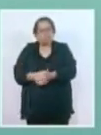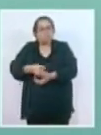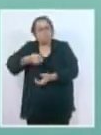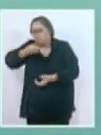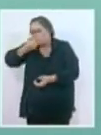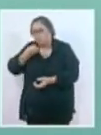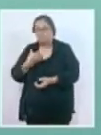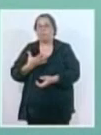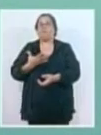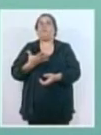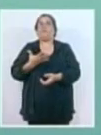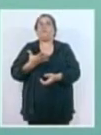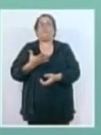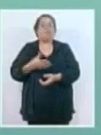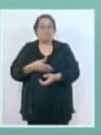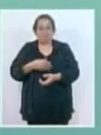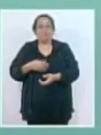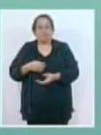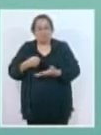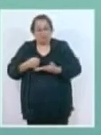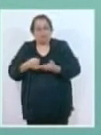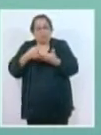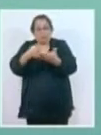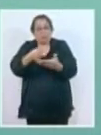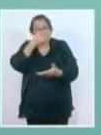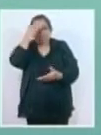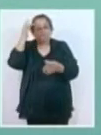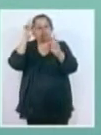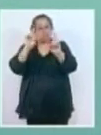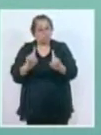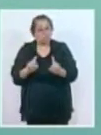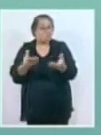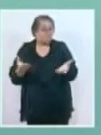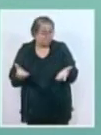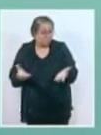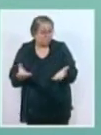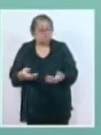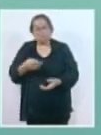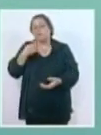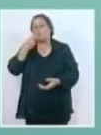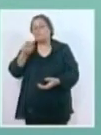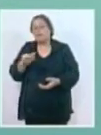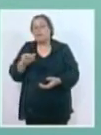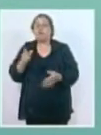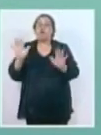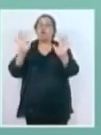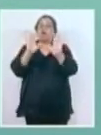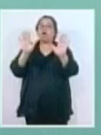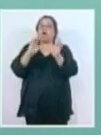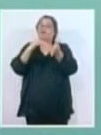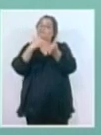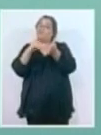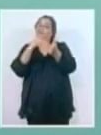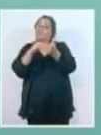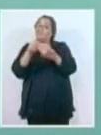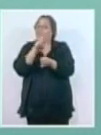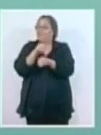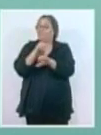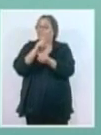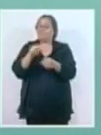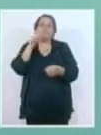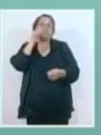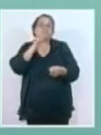a pessoa com deficiência. Com deficiência. Então, eu faço questão de dizer, alô, Secretaria de Educação,